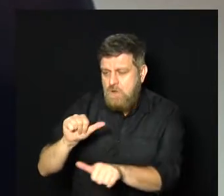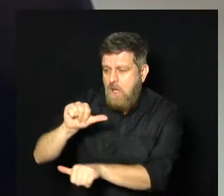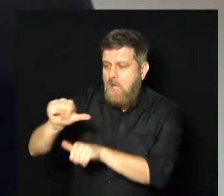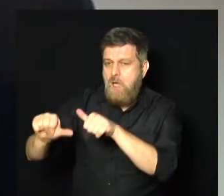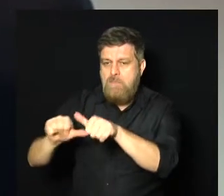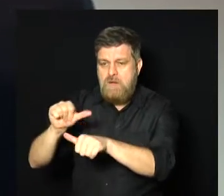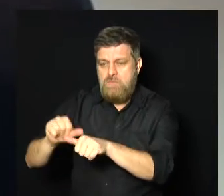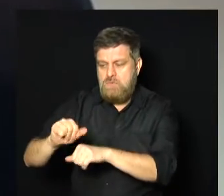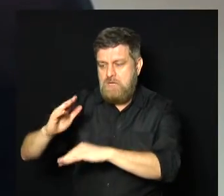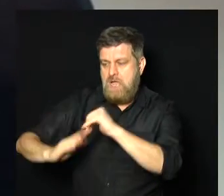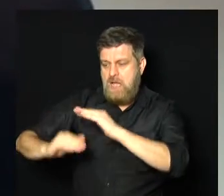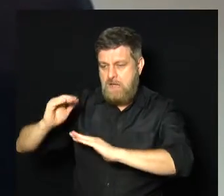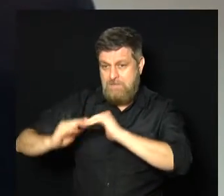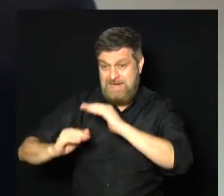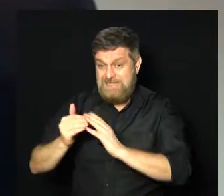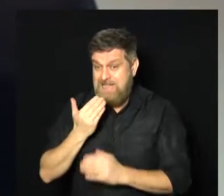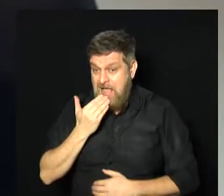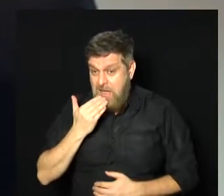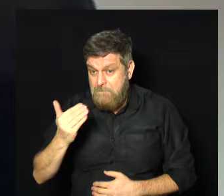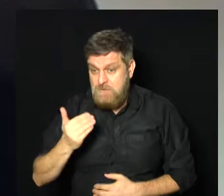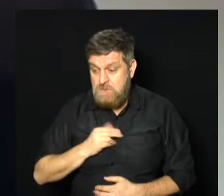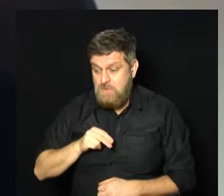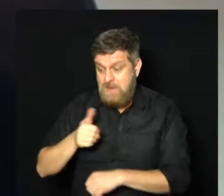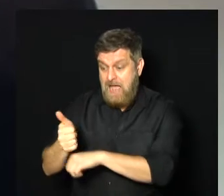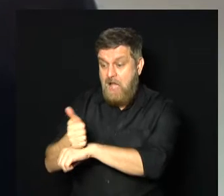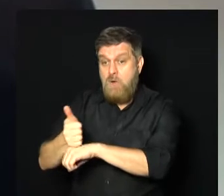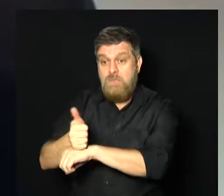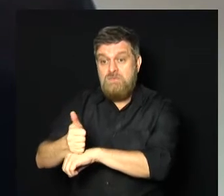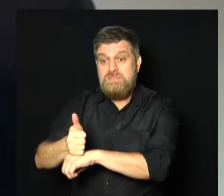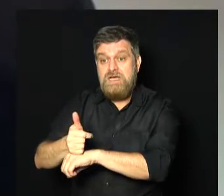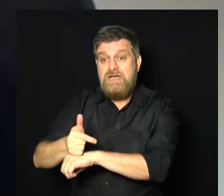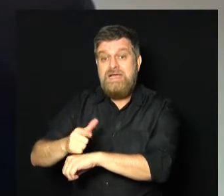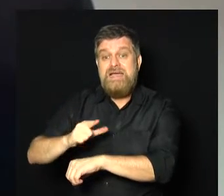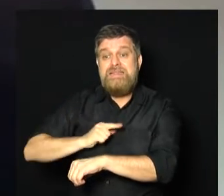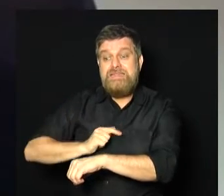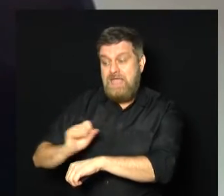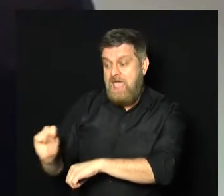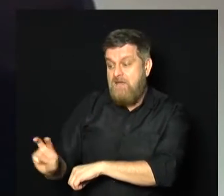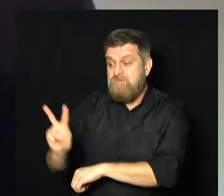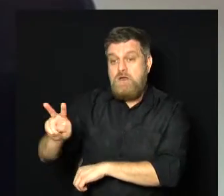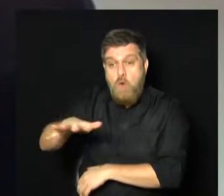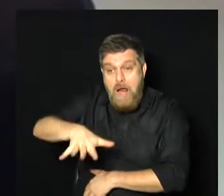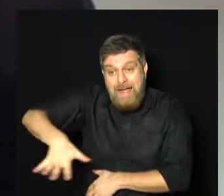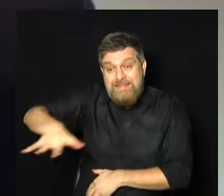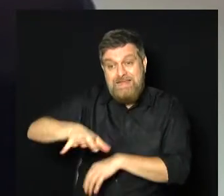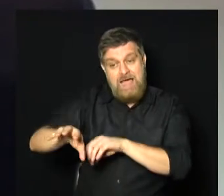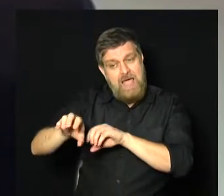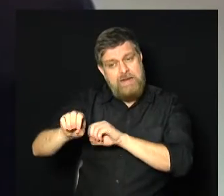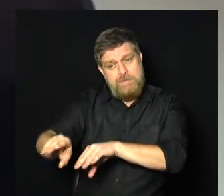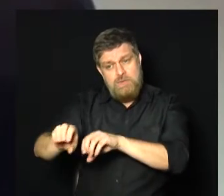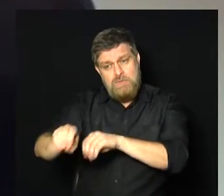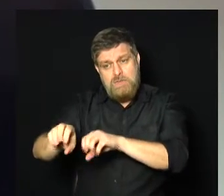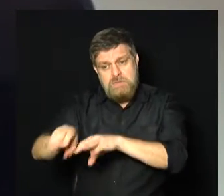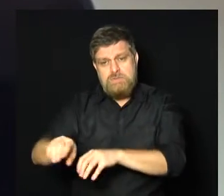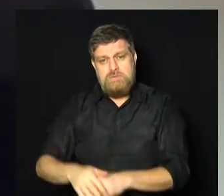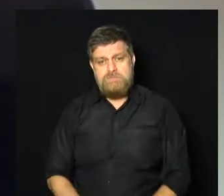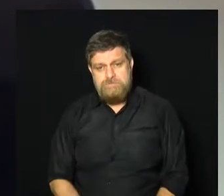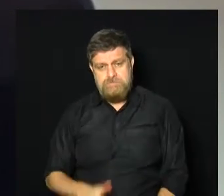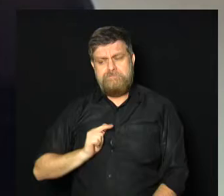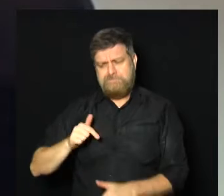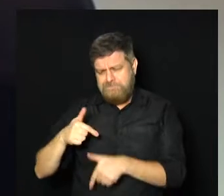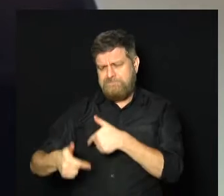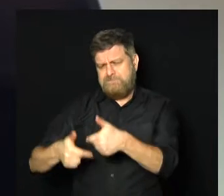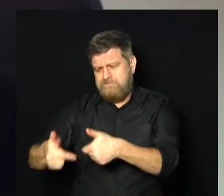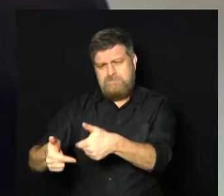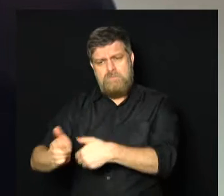atividades, está se pedindo para reconhecer as atividades como atividades de educação, Quer dizer, são trabalhos que